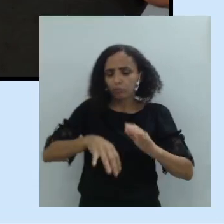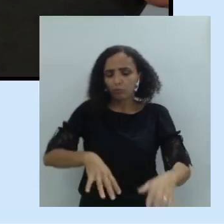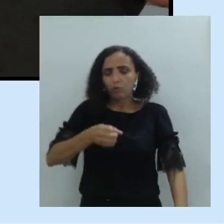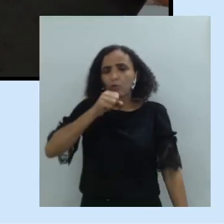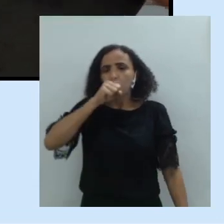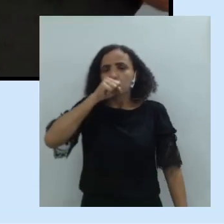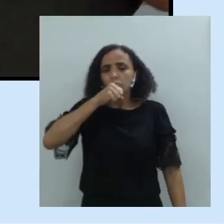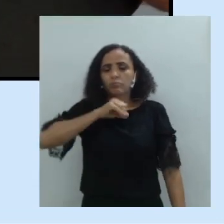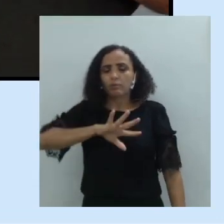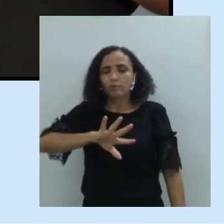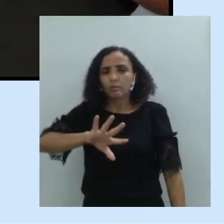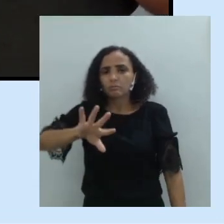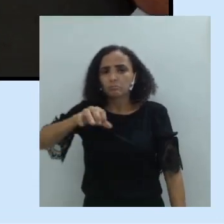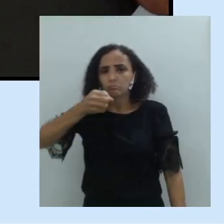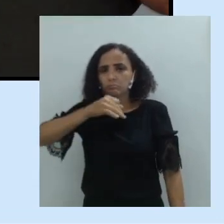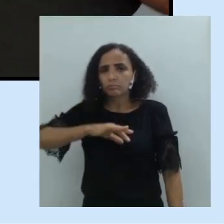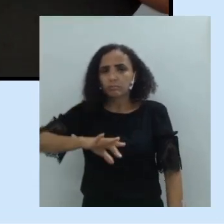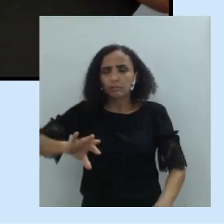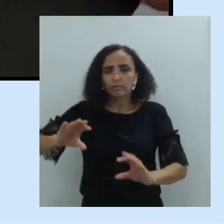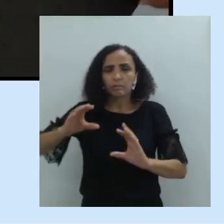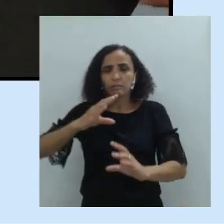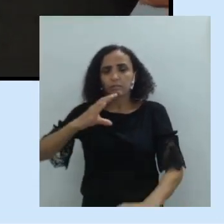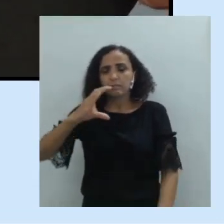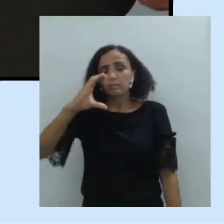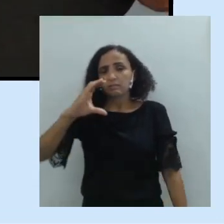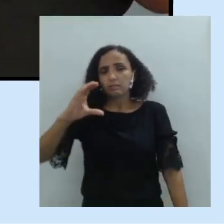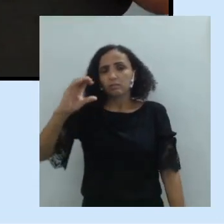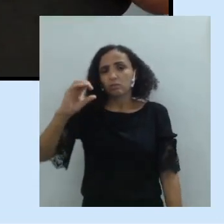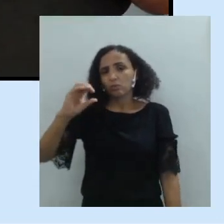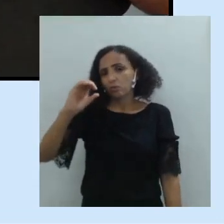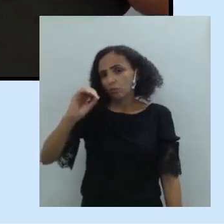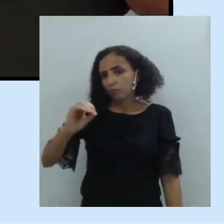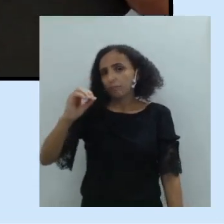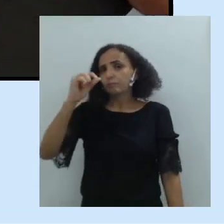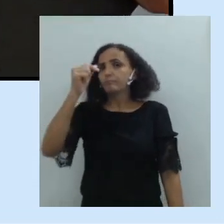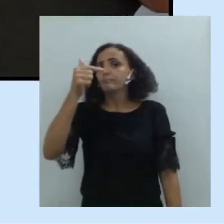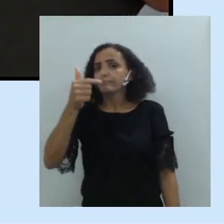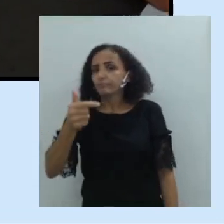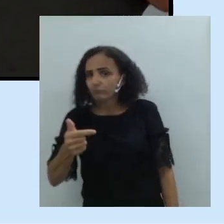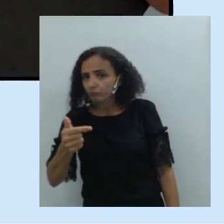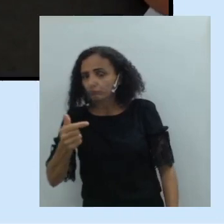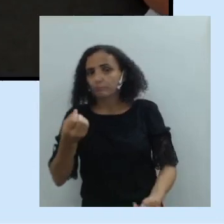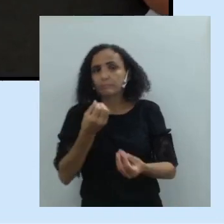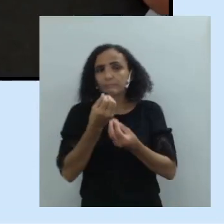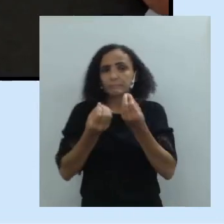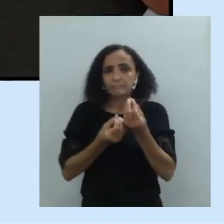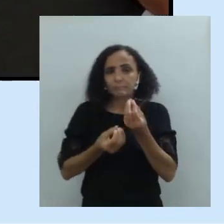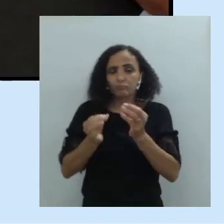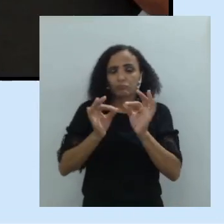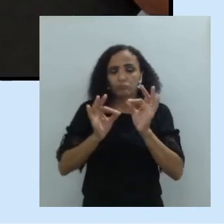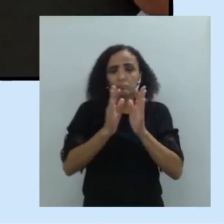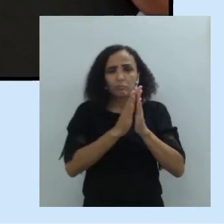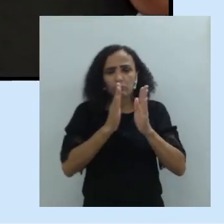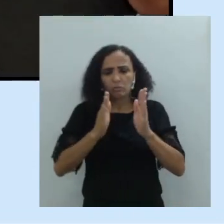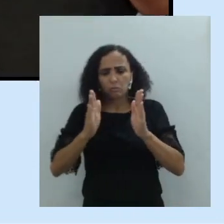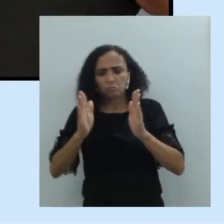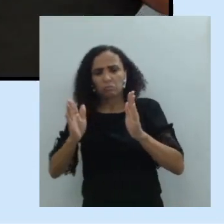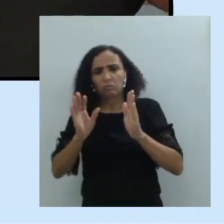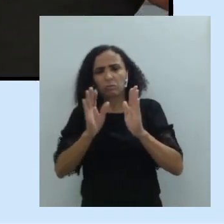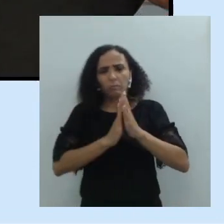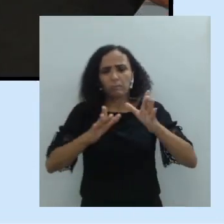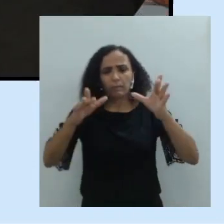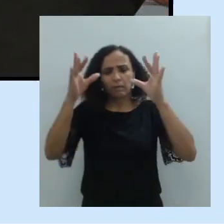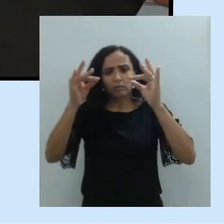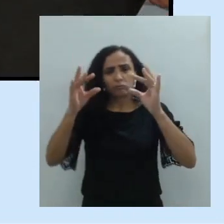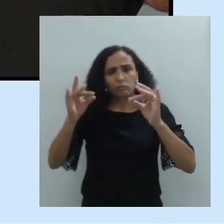aí o CO2, que é o gás carbônico para o ambiente, tá certo? O sistema digestório, o nervoso, o